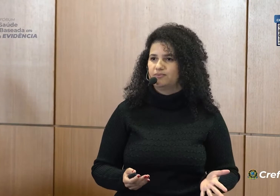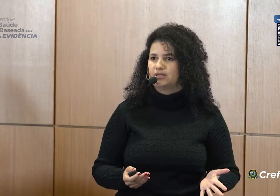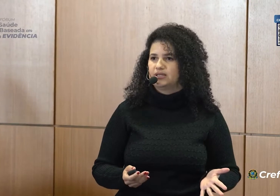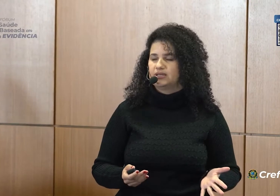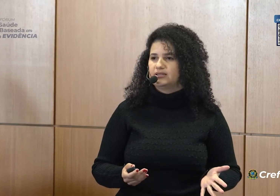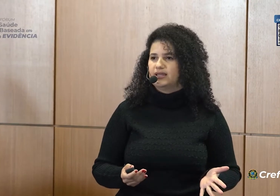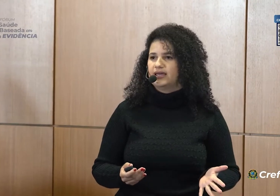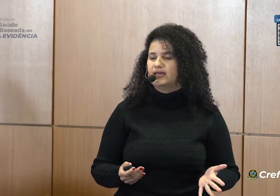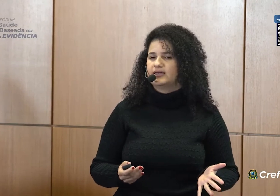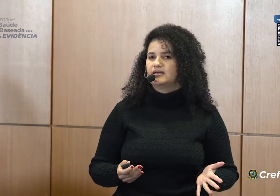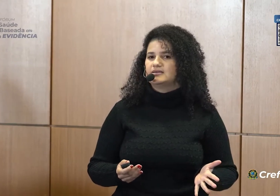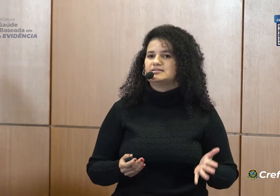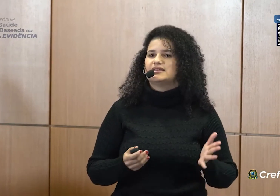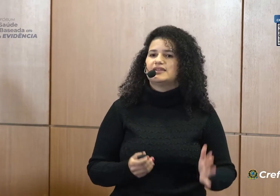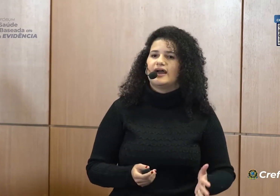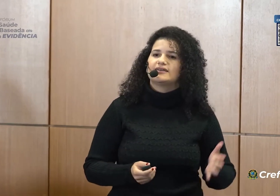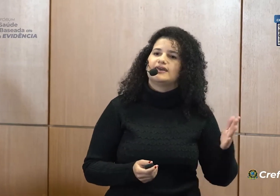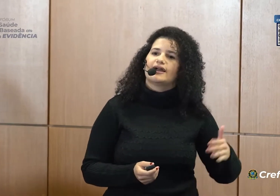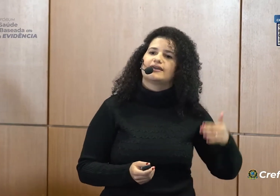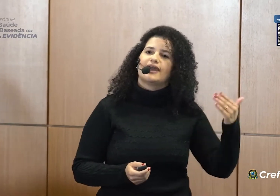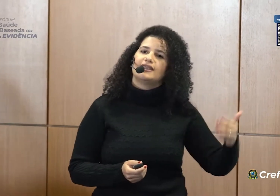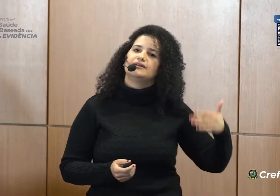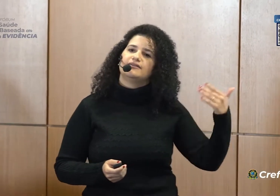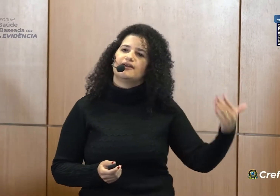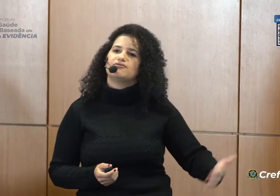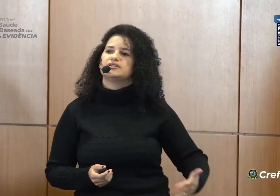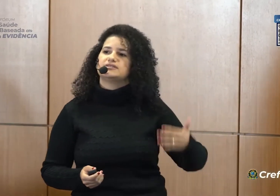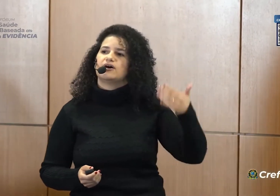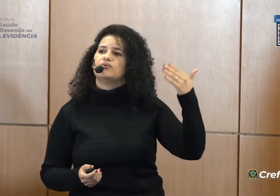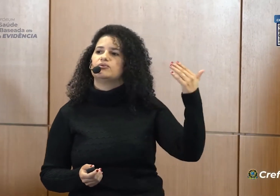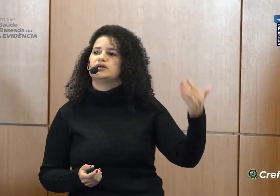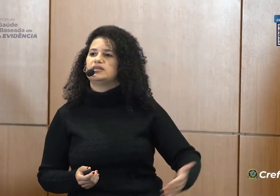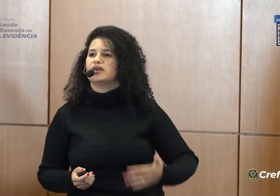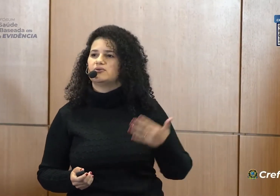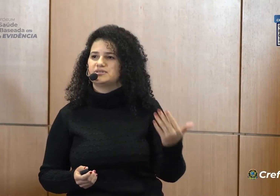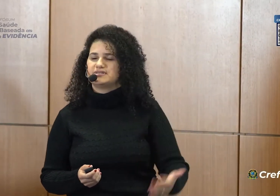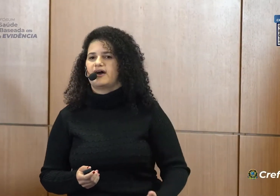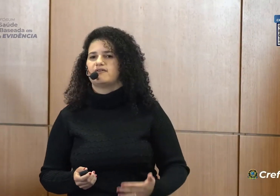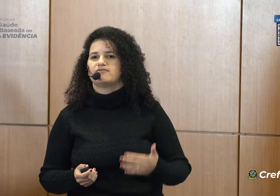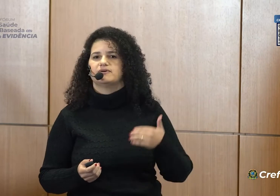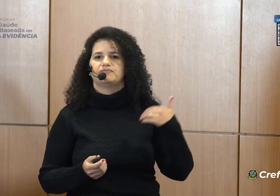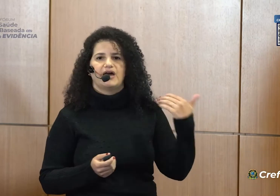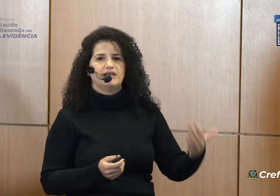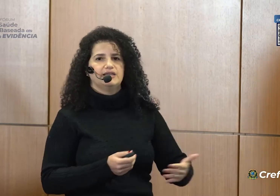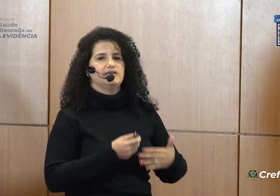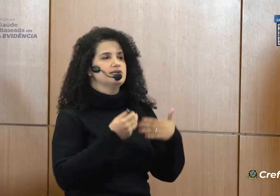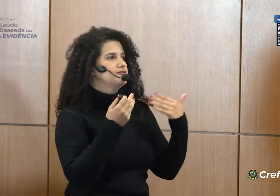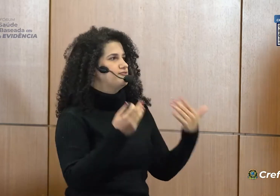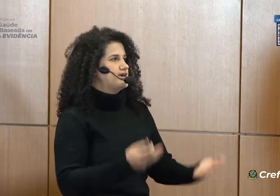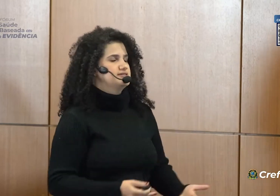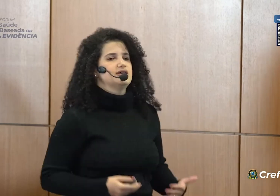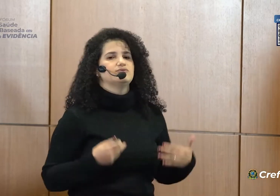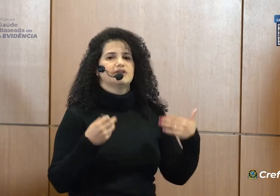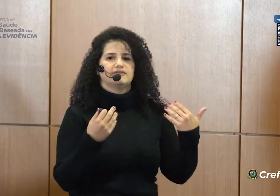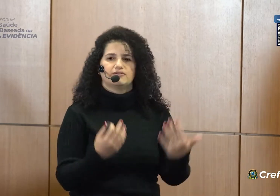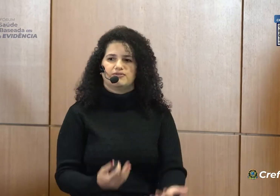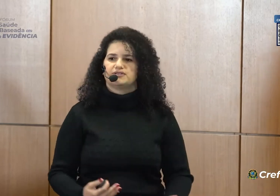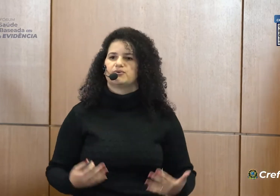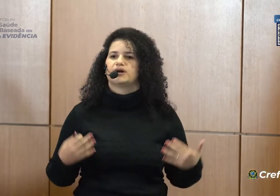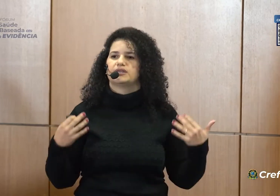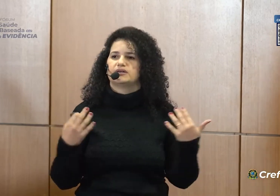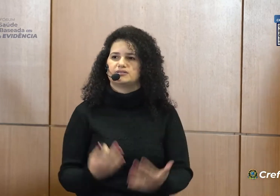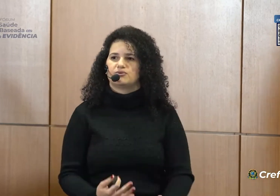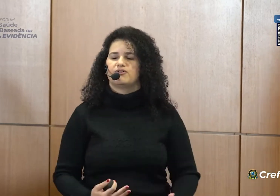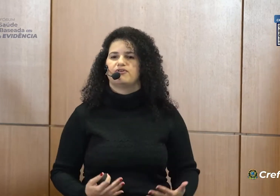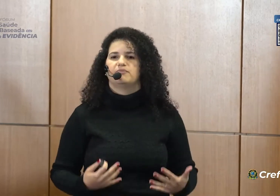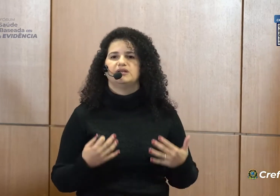situação, né? Será que aquela intervenção que eu estava ali fazendo, tentando fazer